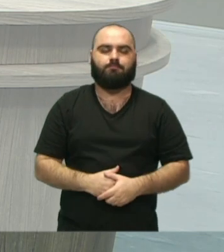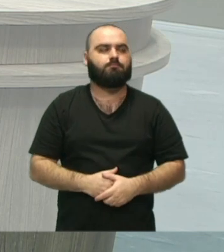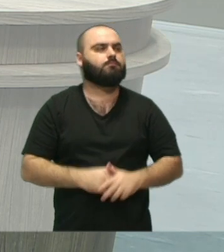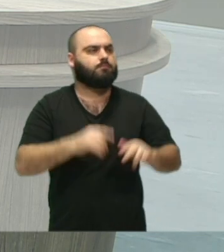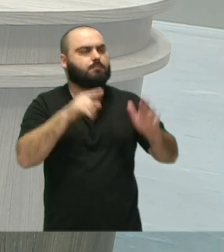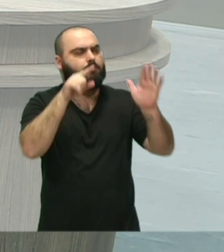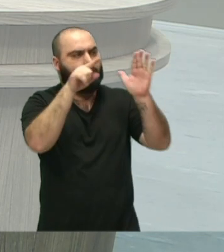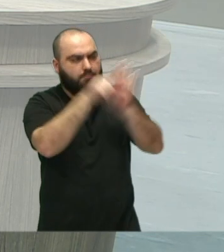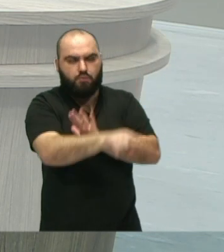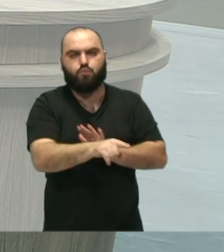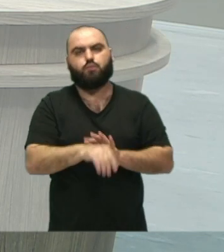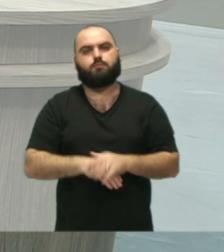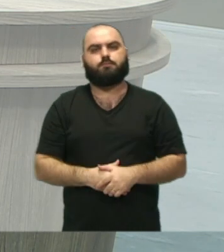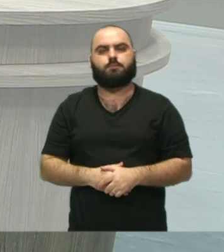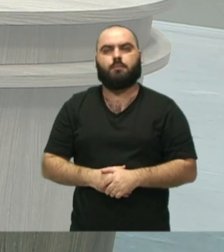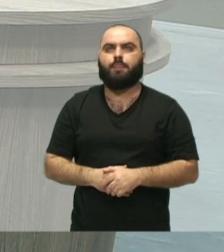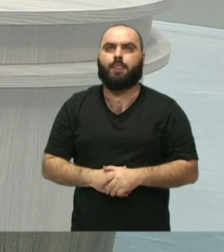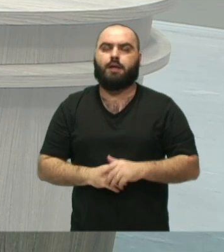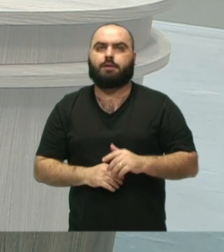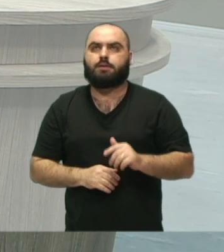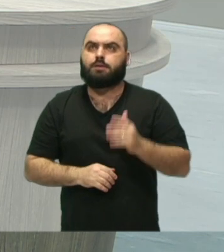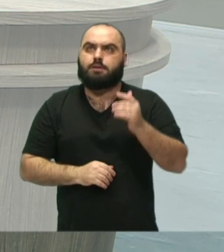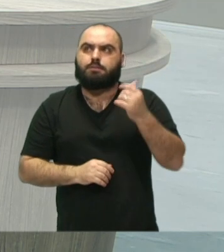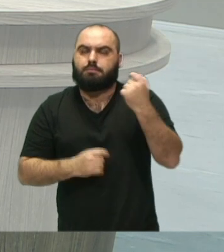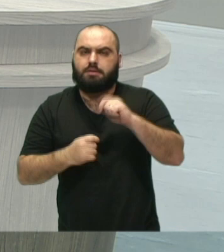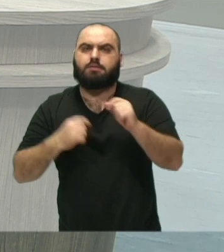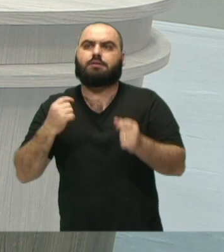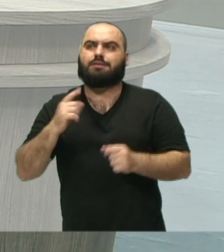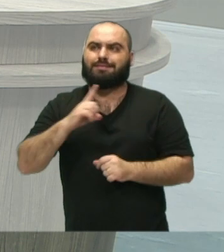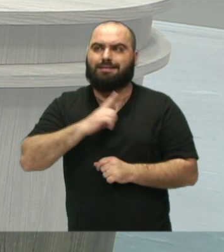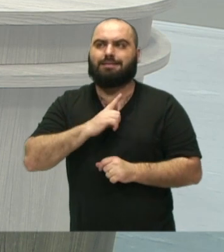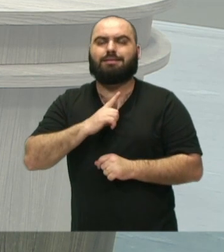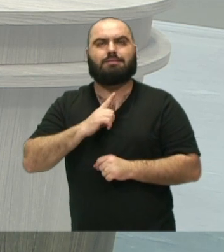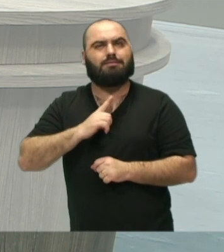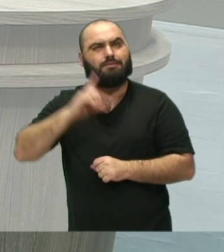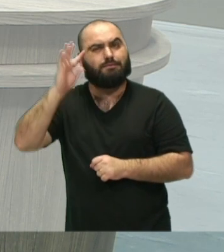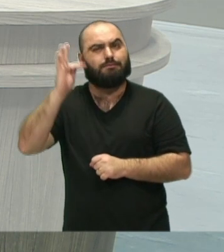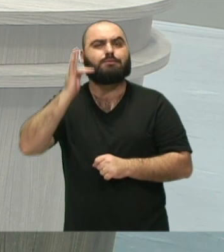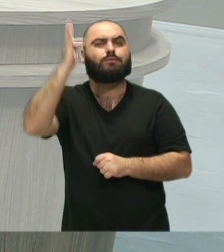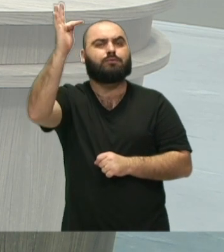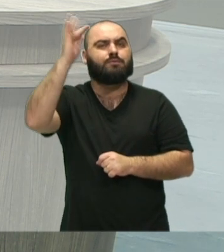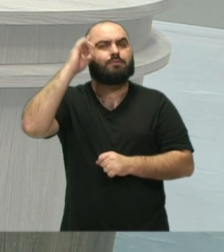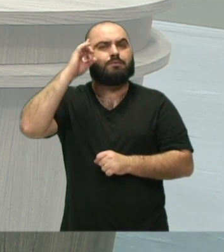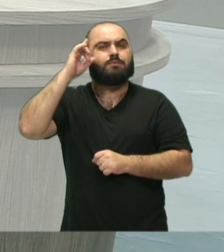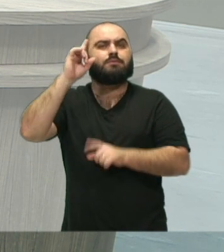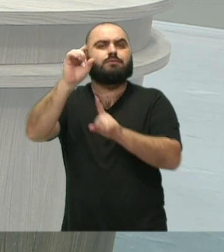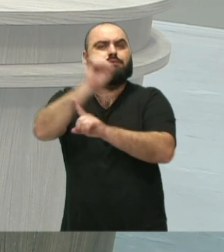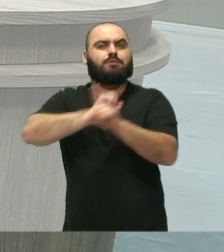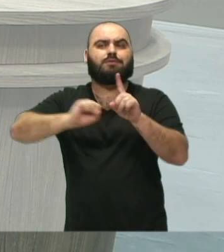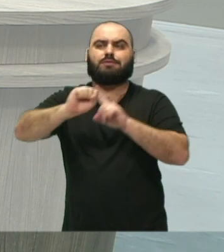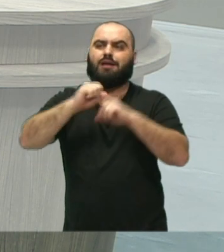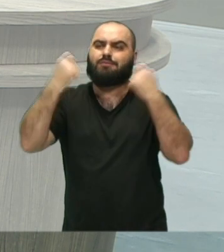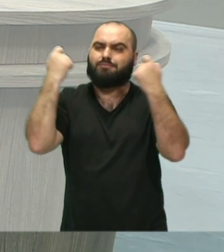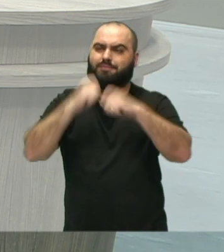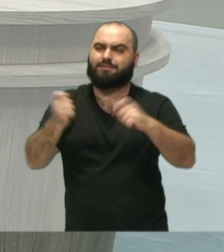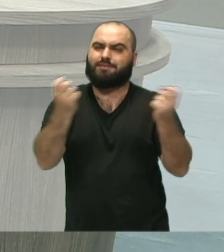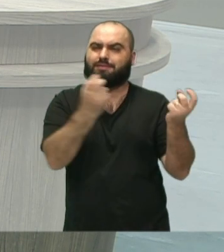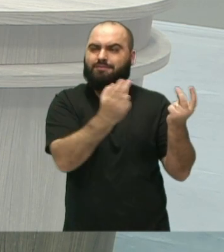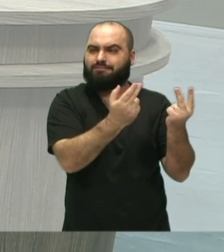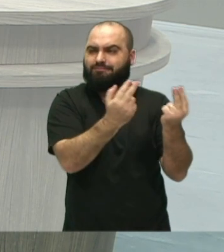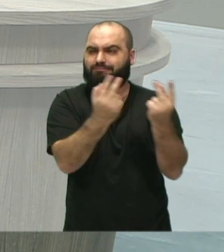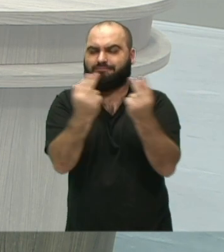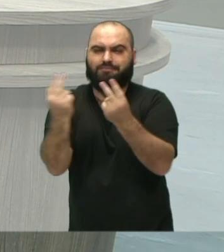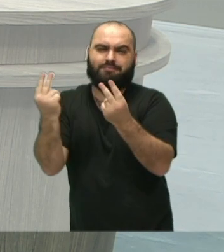opinião, essa mudança que tem que acontecer para que um dia a sociedade consiga ser mais equânime, como você diz, porque igual